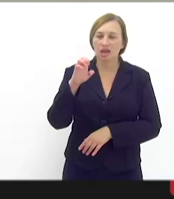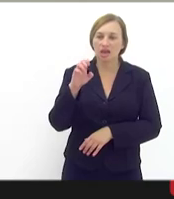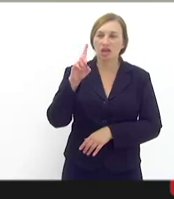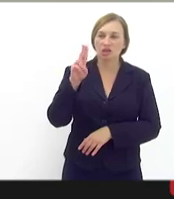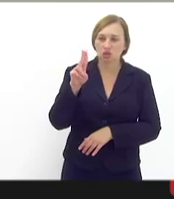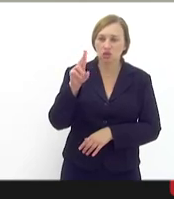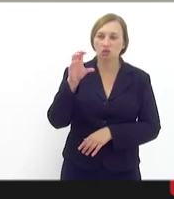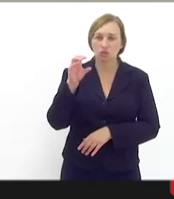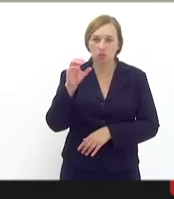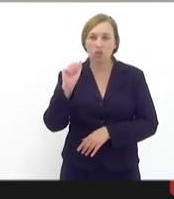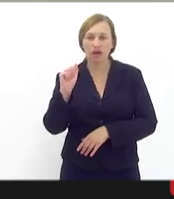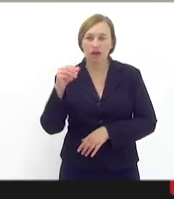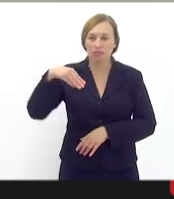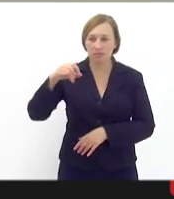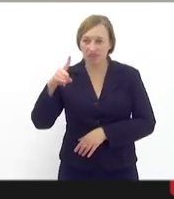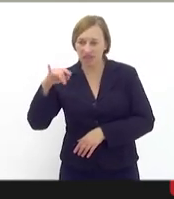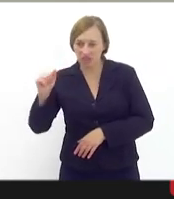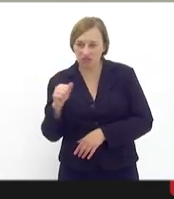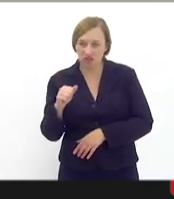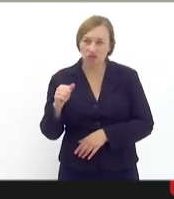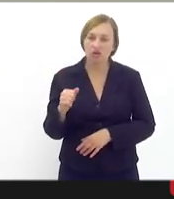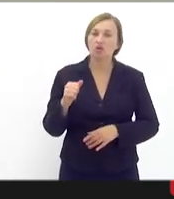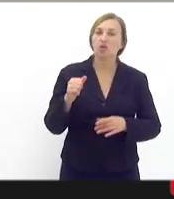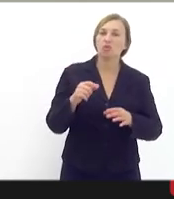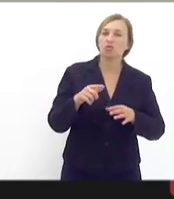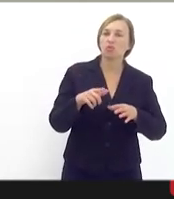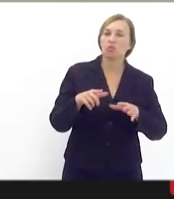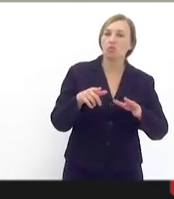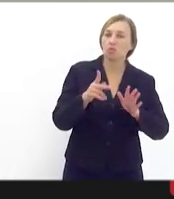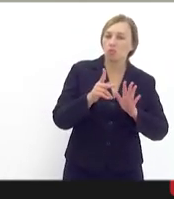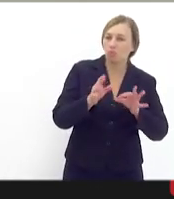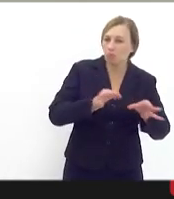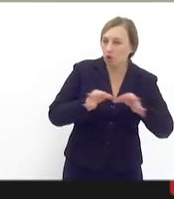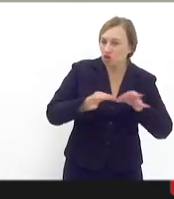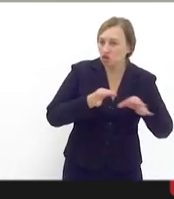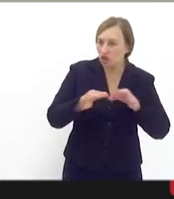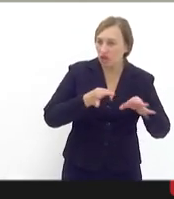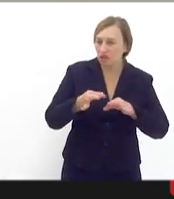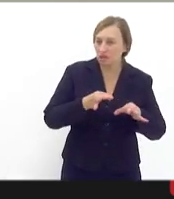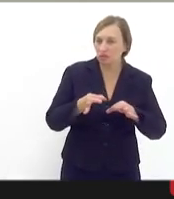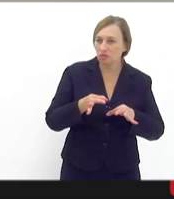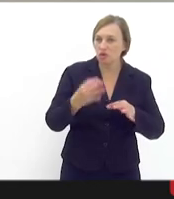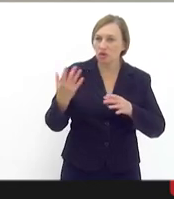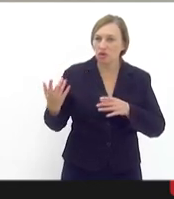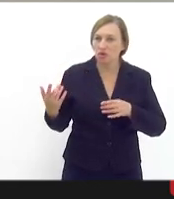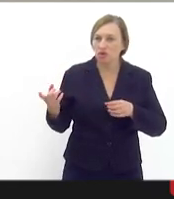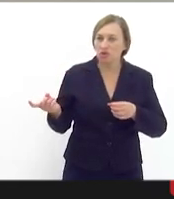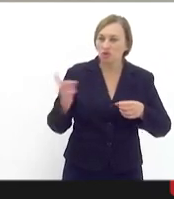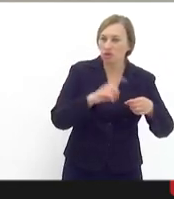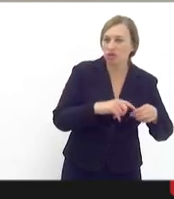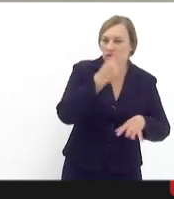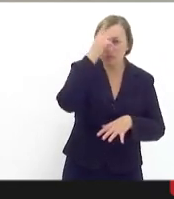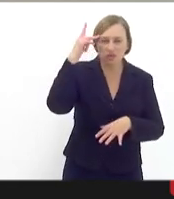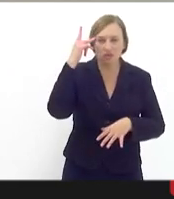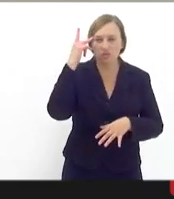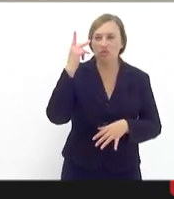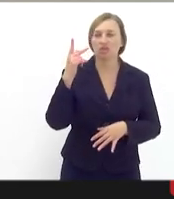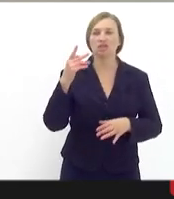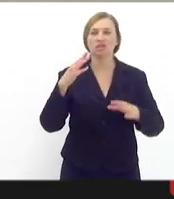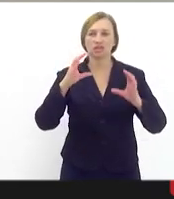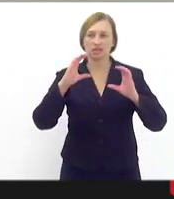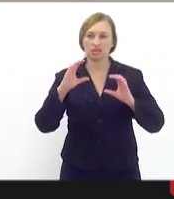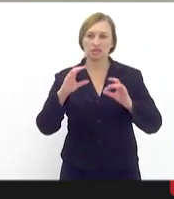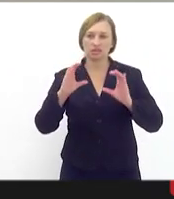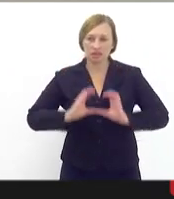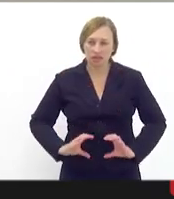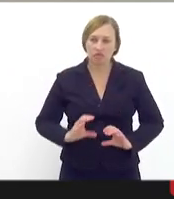que é o Educamídia 60+, que foi um projeto voltado para a formação de pessoas, de cidadãos da terceira idade, que